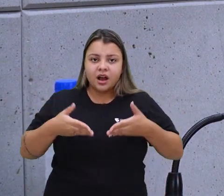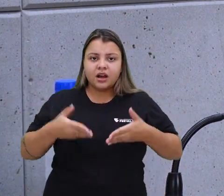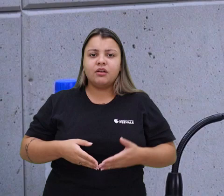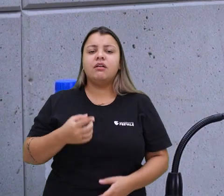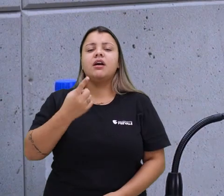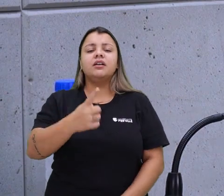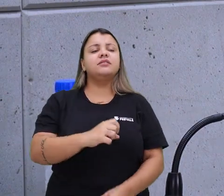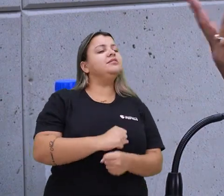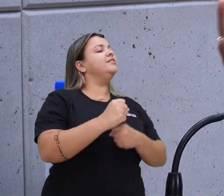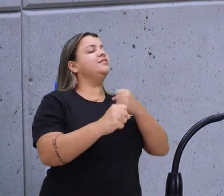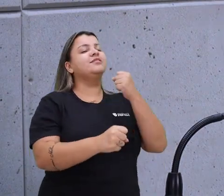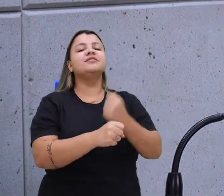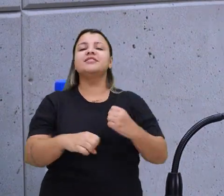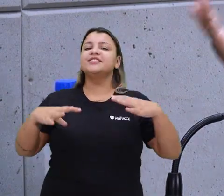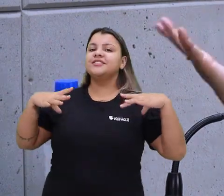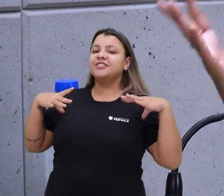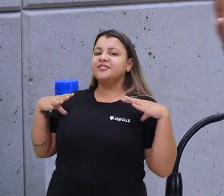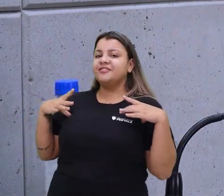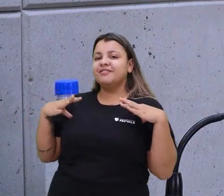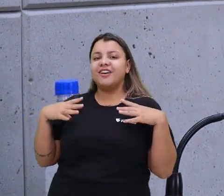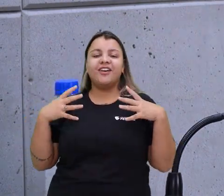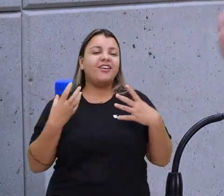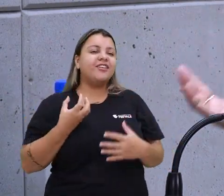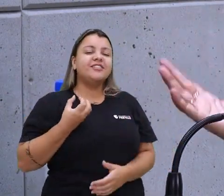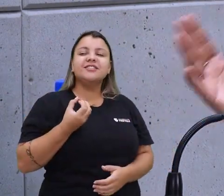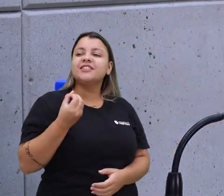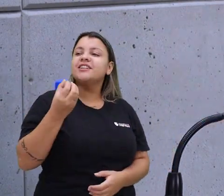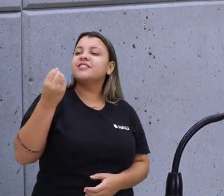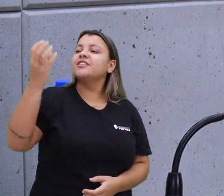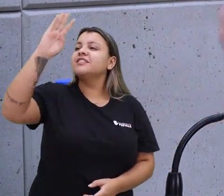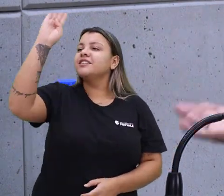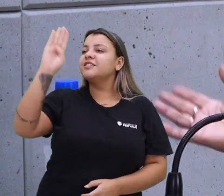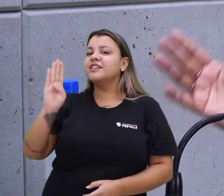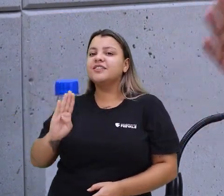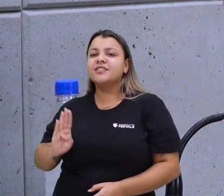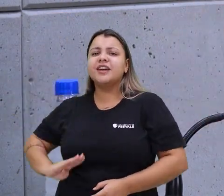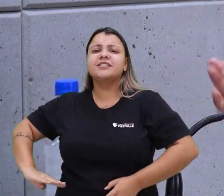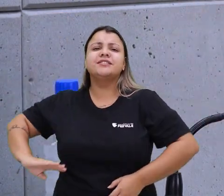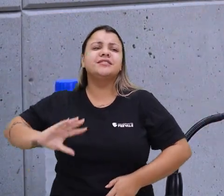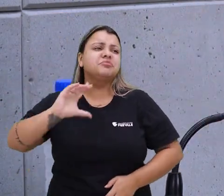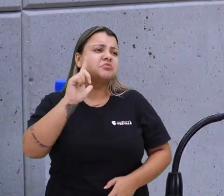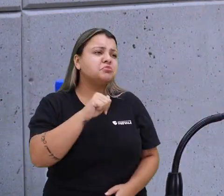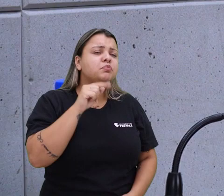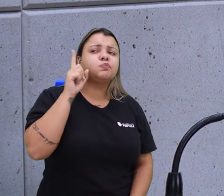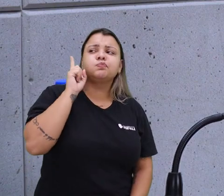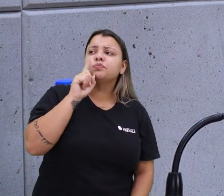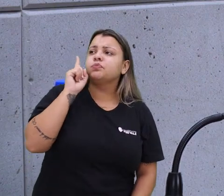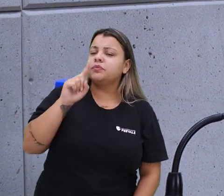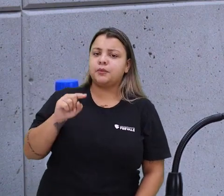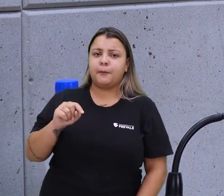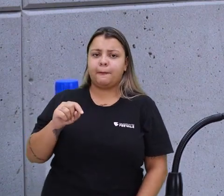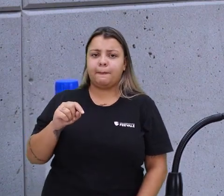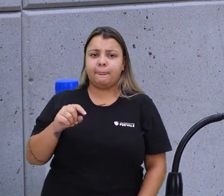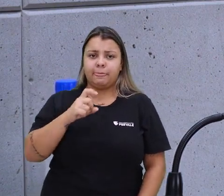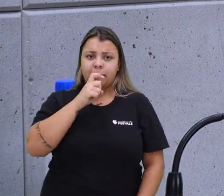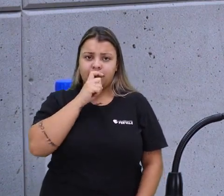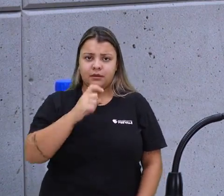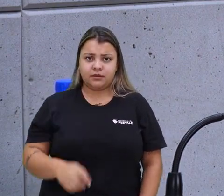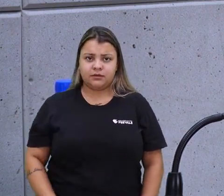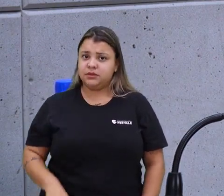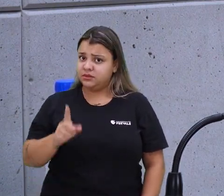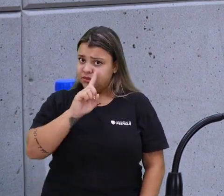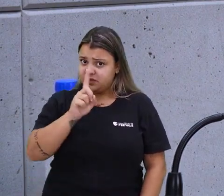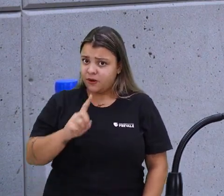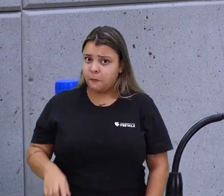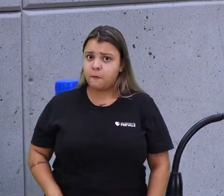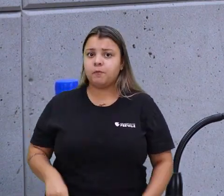ano sabático vou viajar pelo Brasil e depois América Latina meu pai noss tu